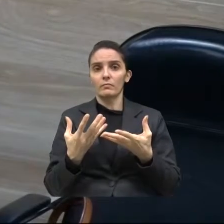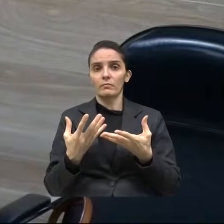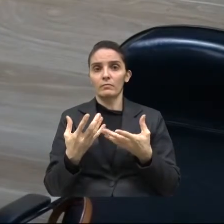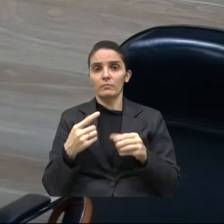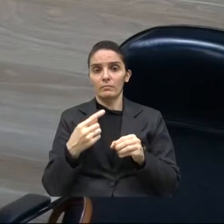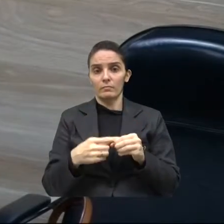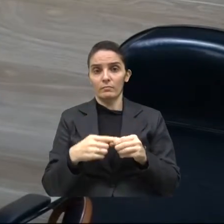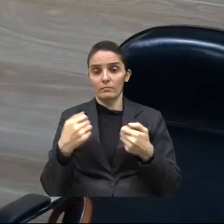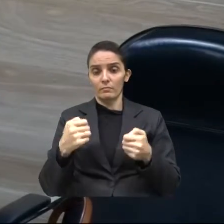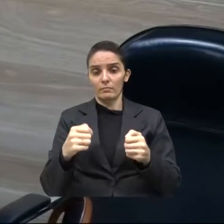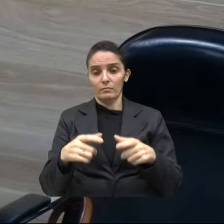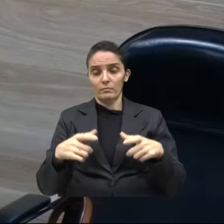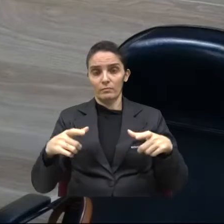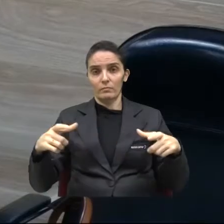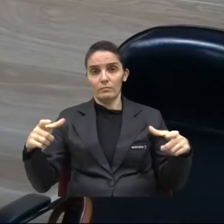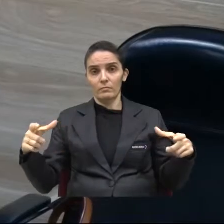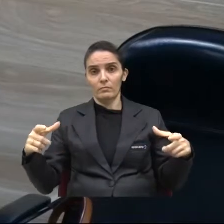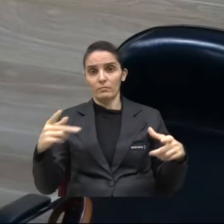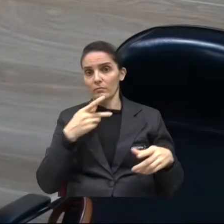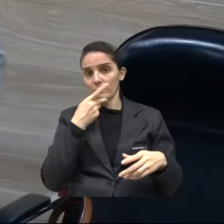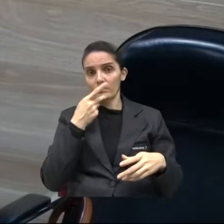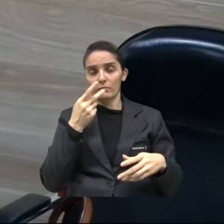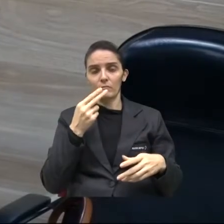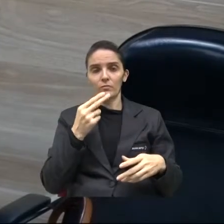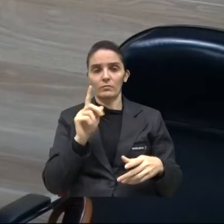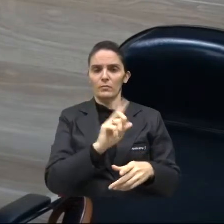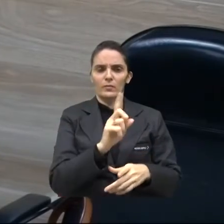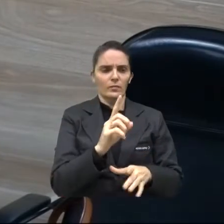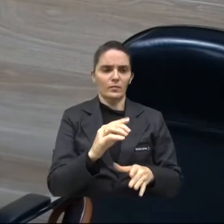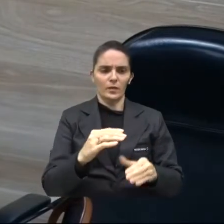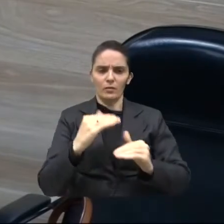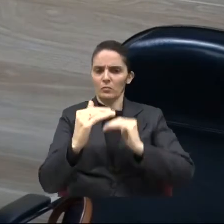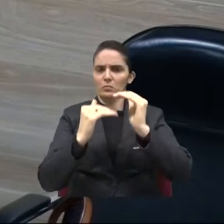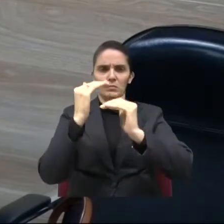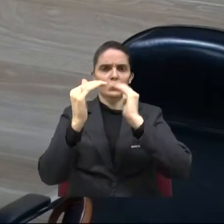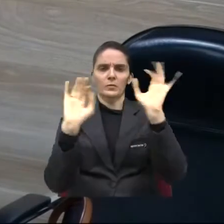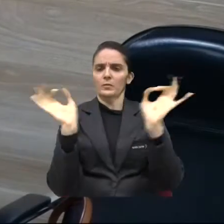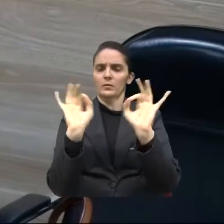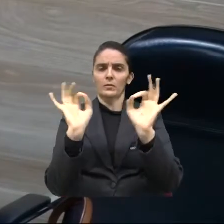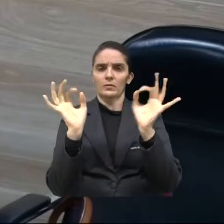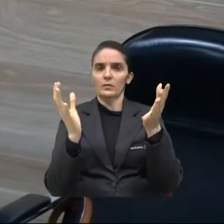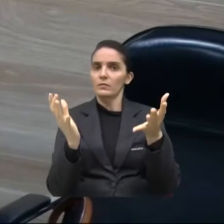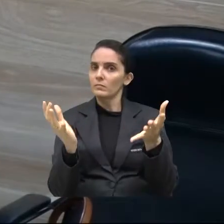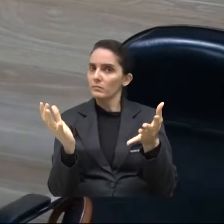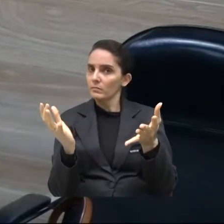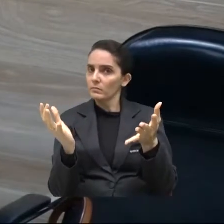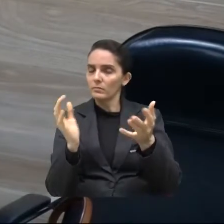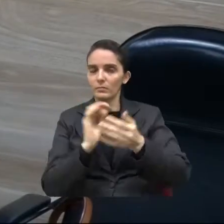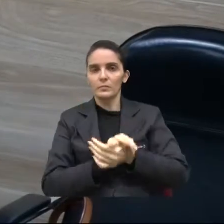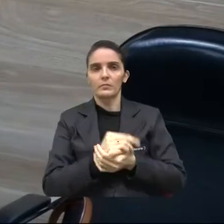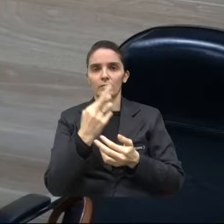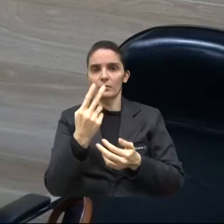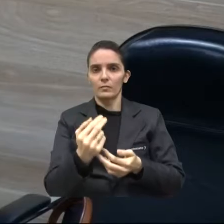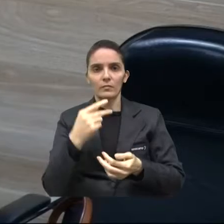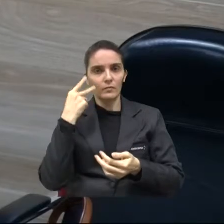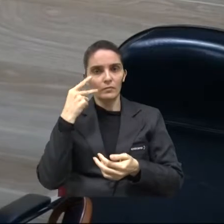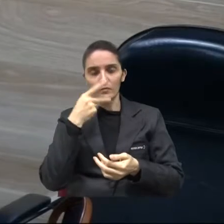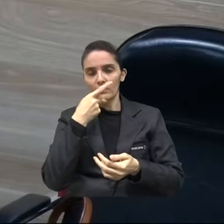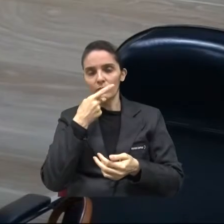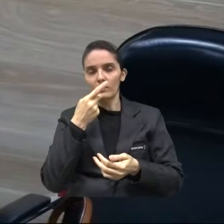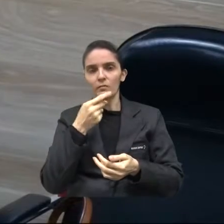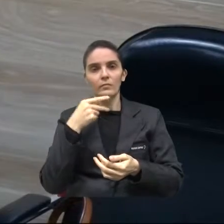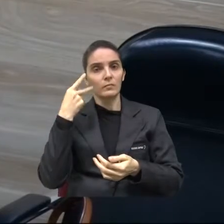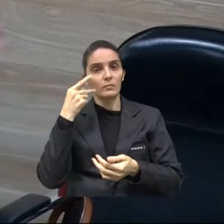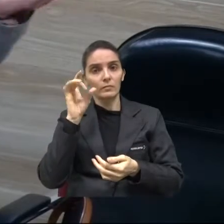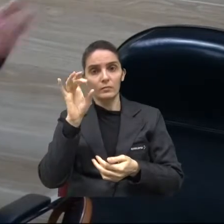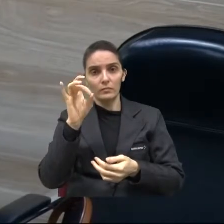crescer, porque senão nós vamos falar, não vamos mais crescer. É a mesma coisa que o pessoal fala, que o vereador só dá nome de rua. Mas a